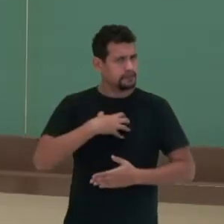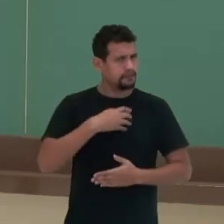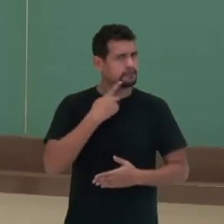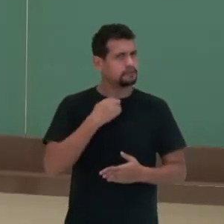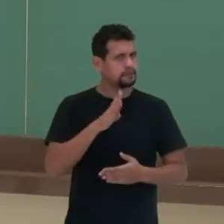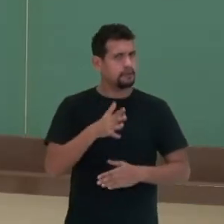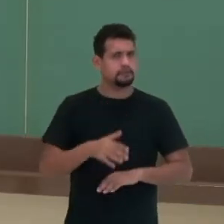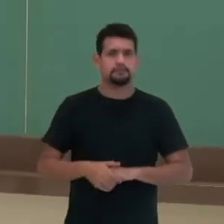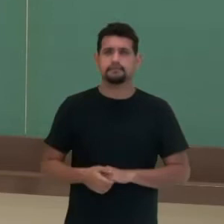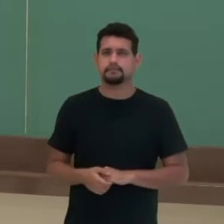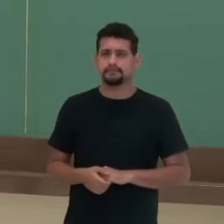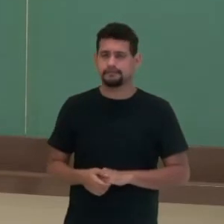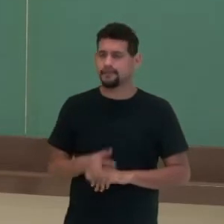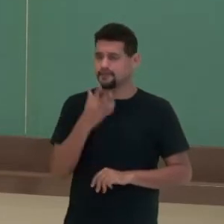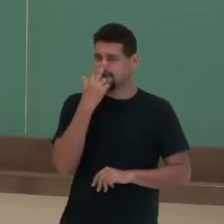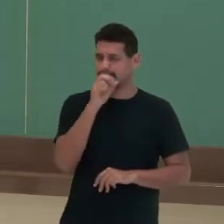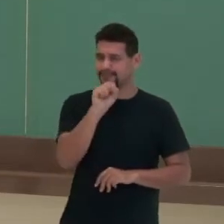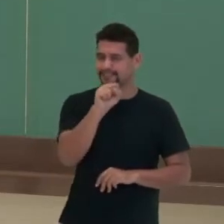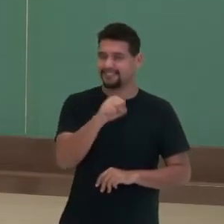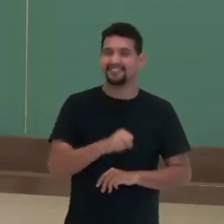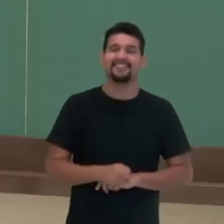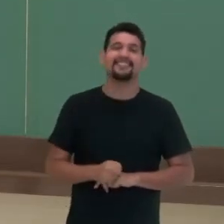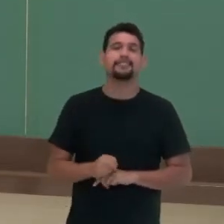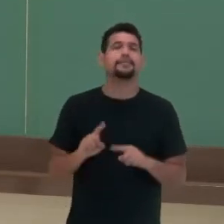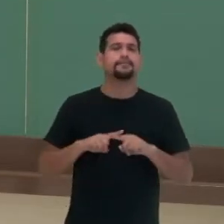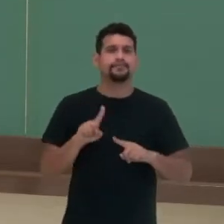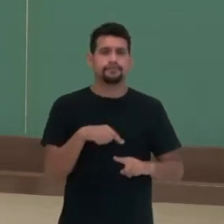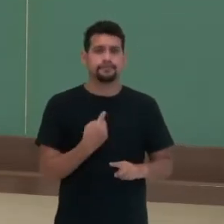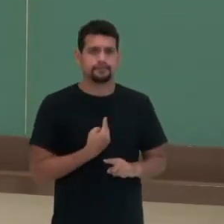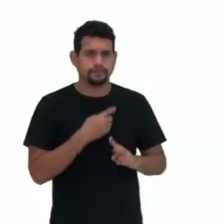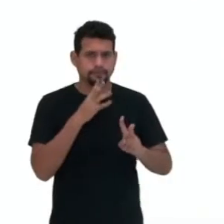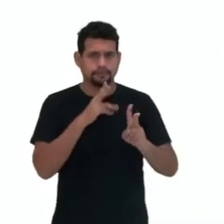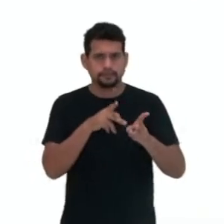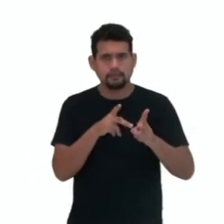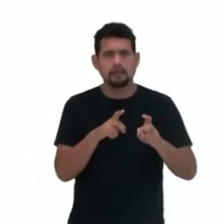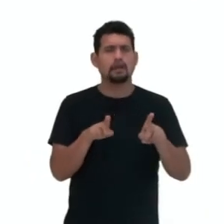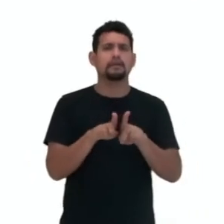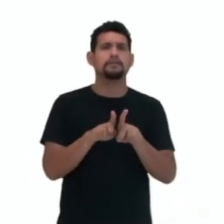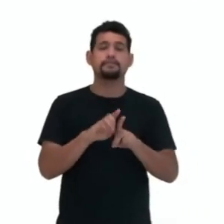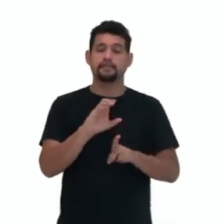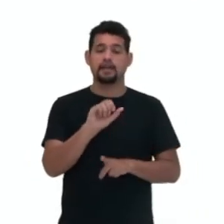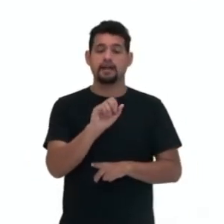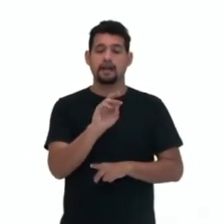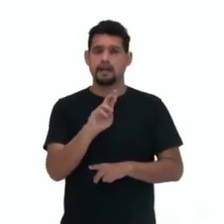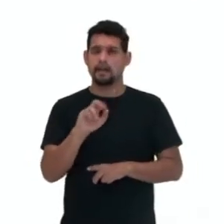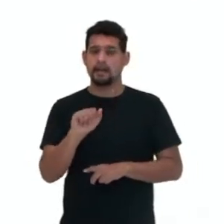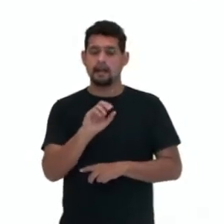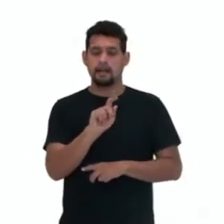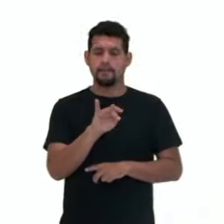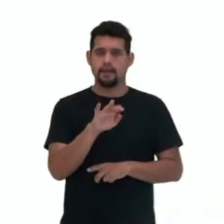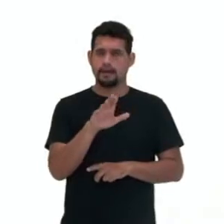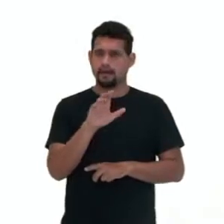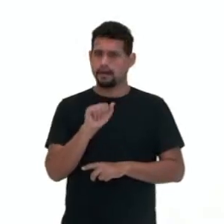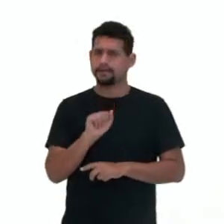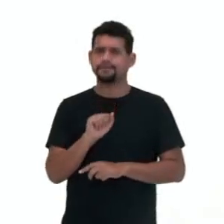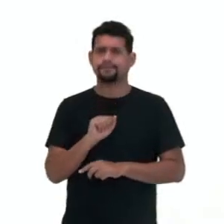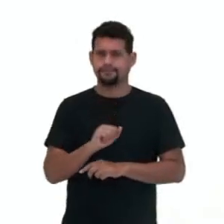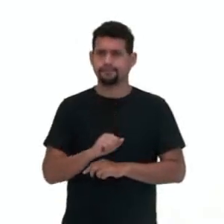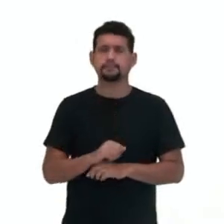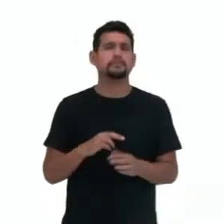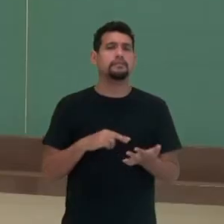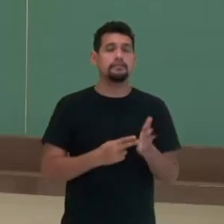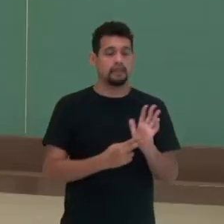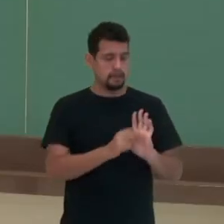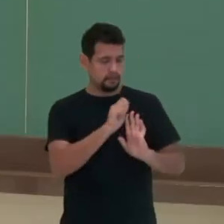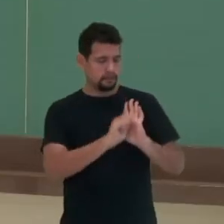vontade? Claro que já, né? Então, assim, vamos conhecer a carta aberta. A carta aberta é um